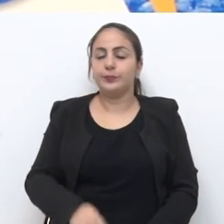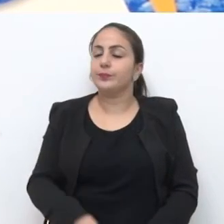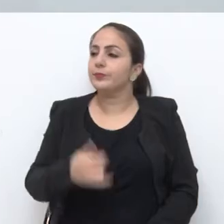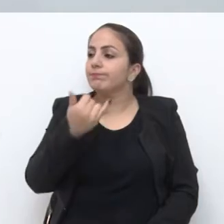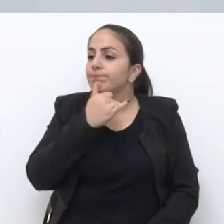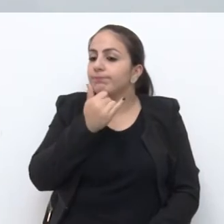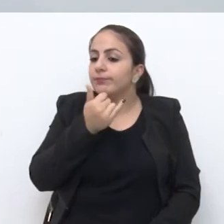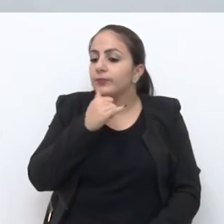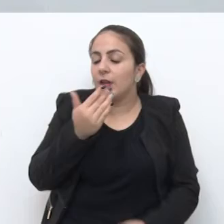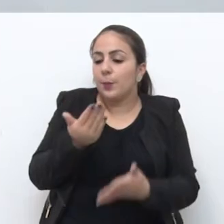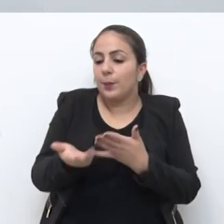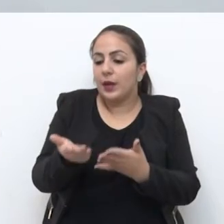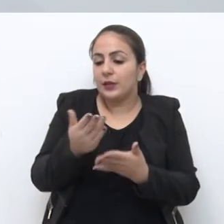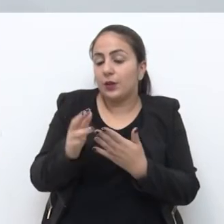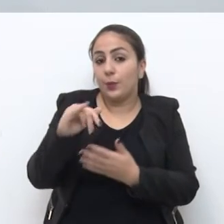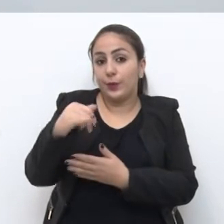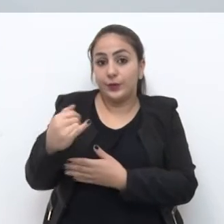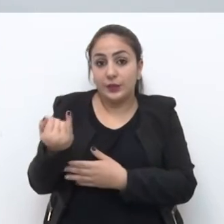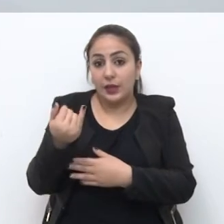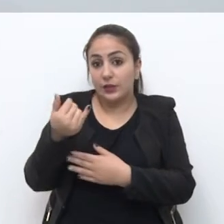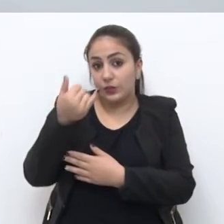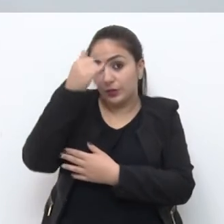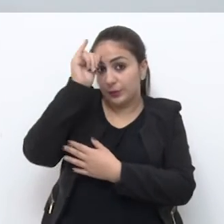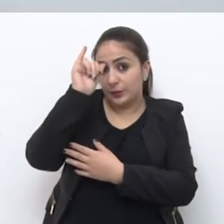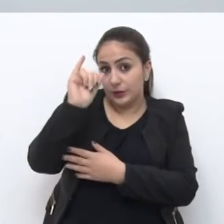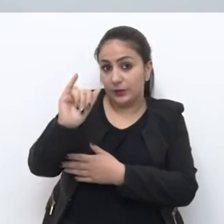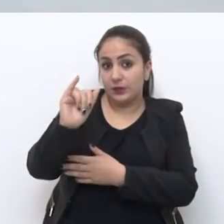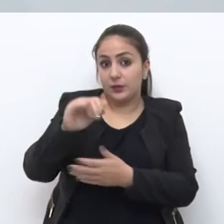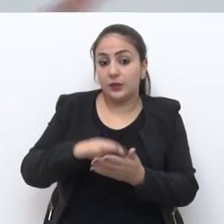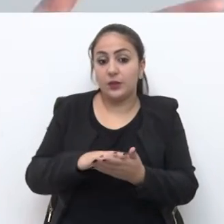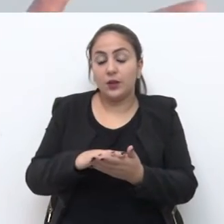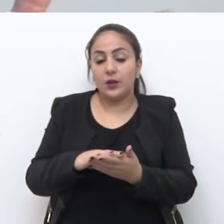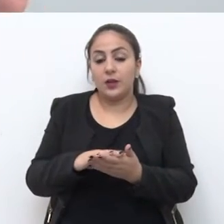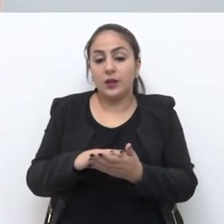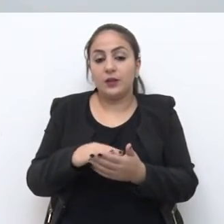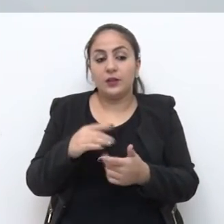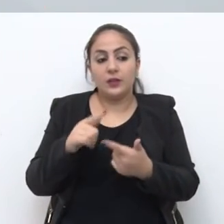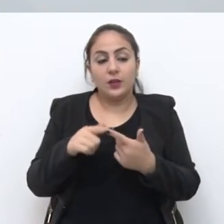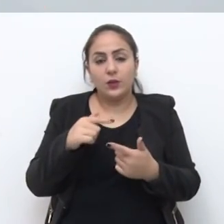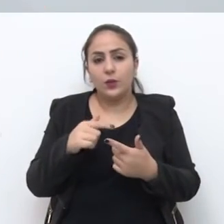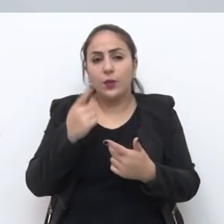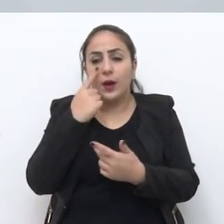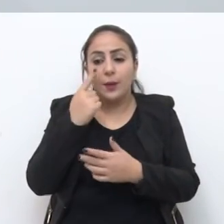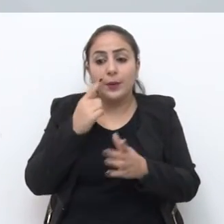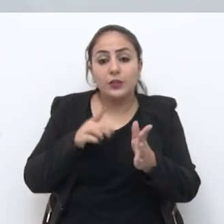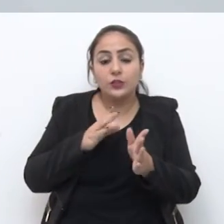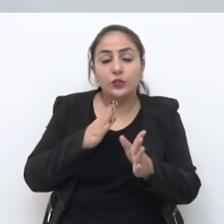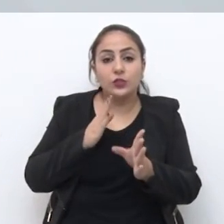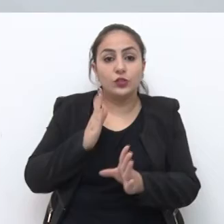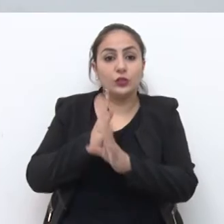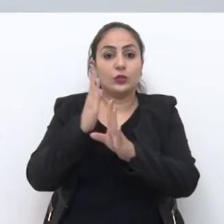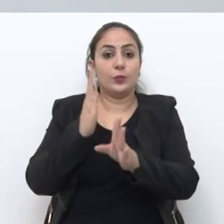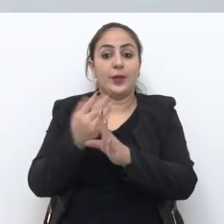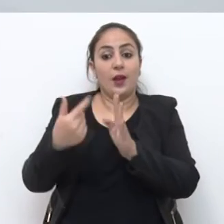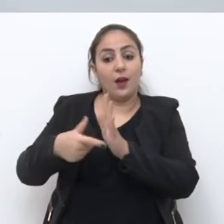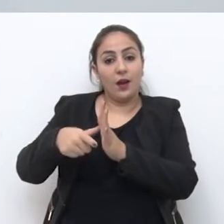Bergamo. Infelizmente, quando se perdeu então a chance da prevenção, né, não se removeu o pólipo, não se fez um